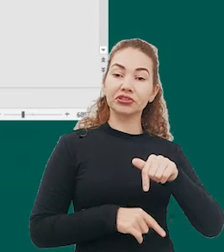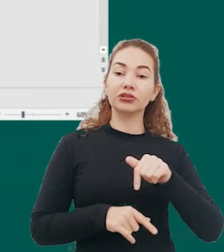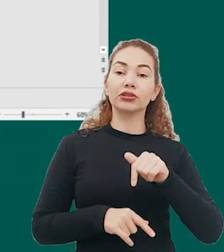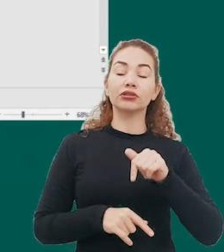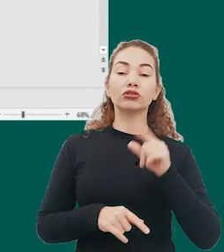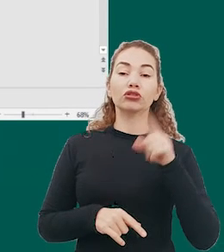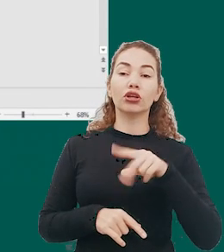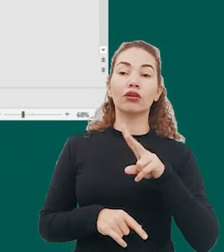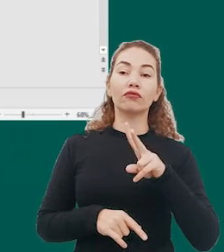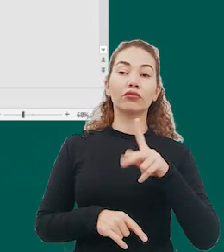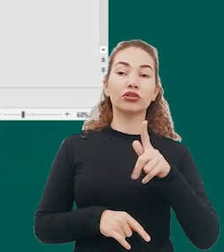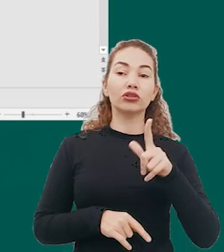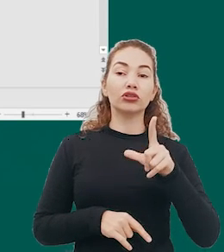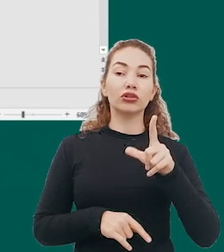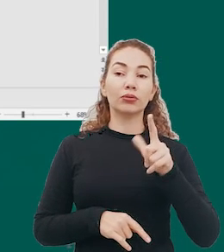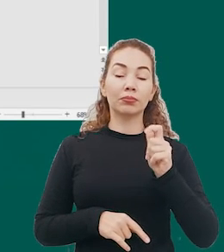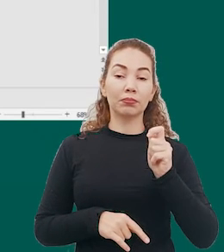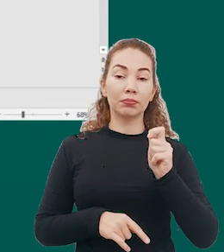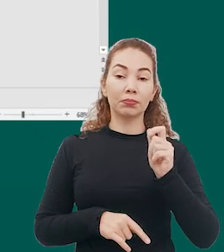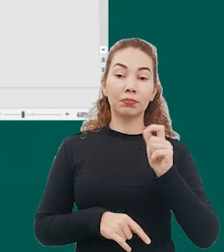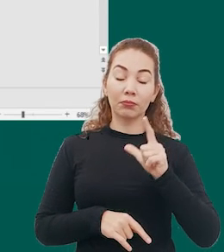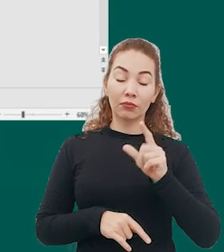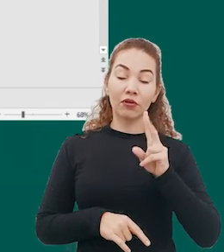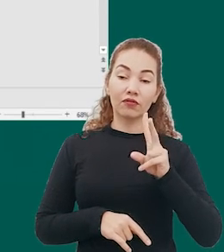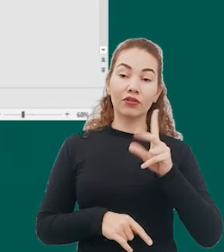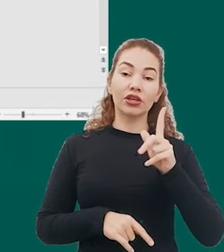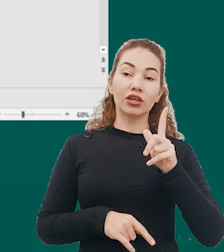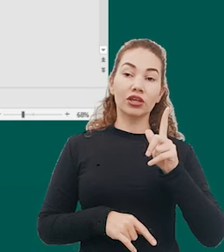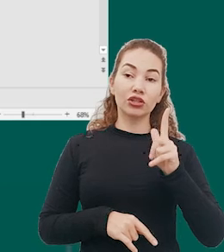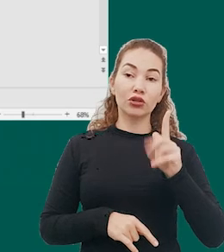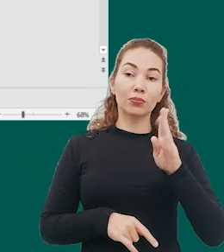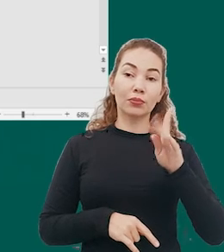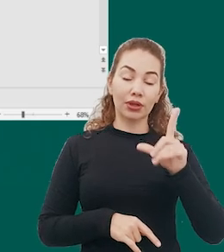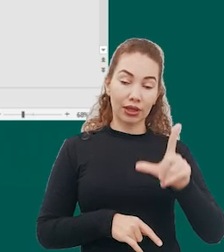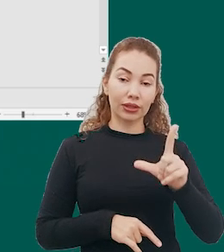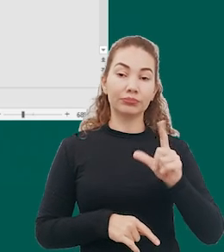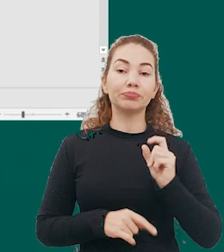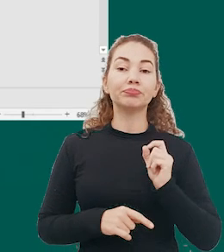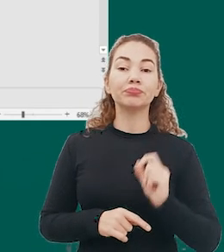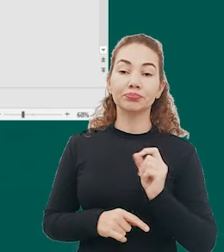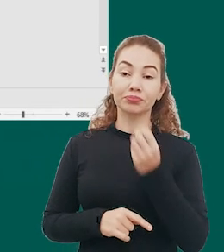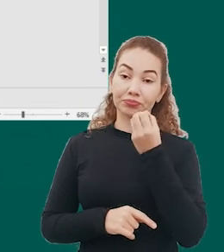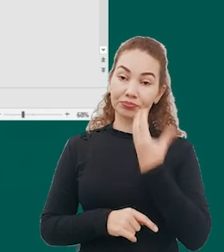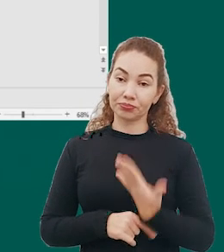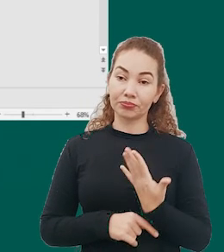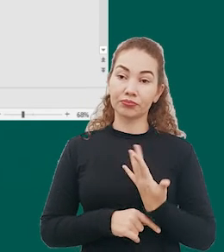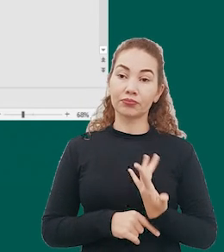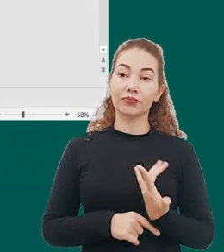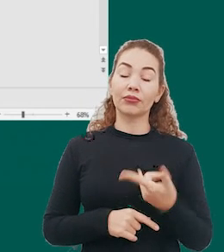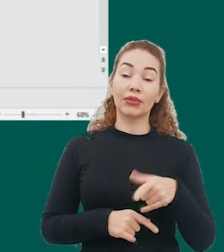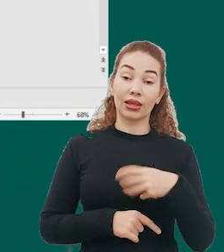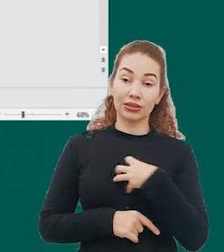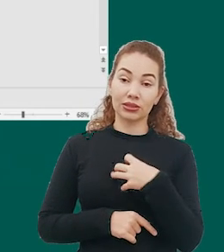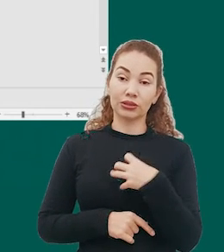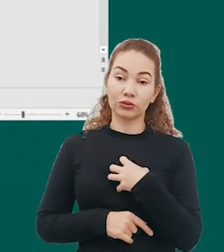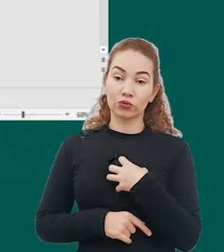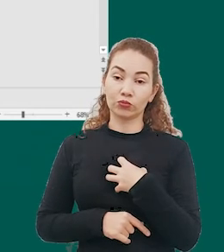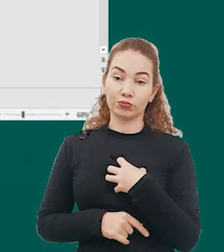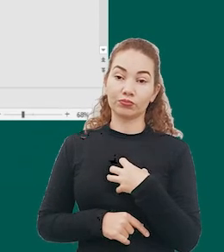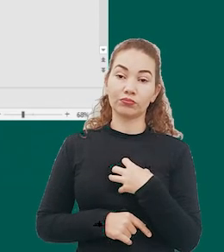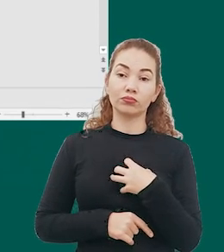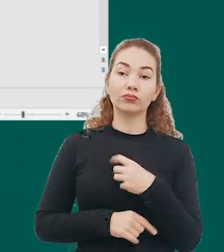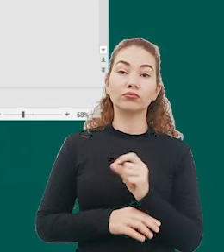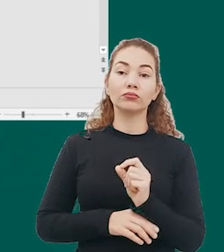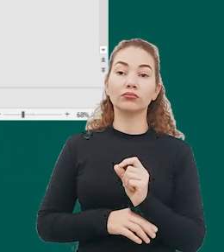que é VGBL, Vida Geradora de Benefício Livre. Muito bem. Neste caso,